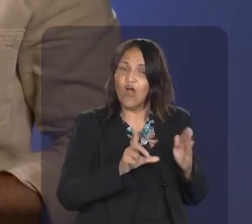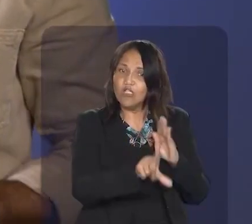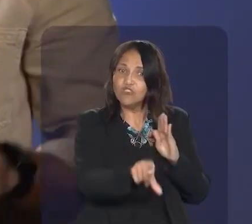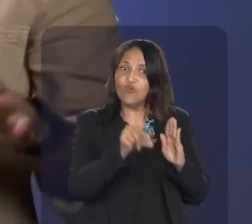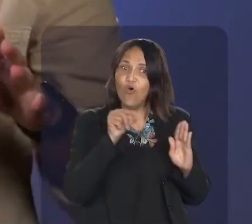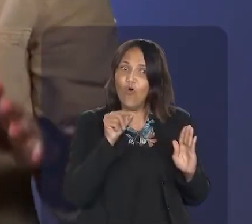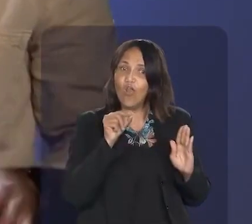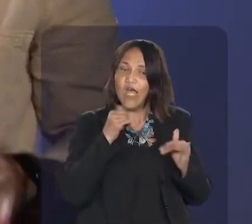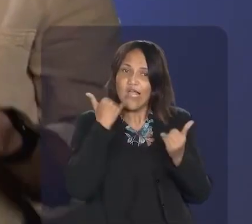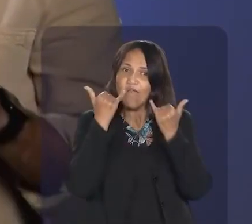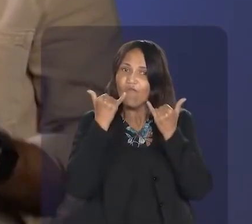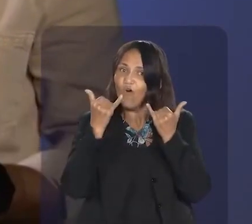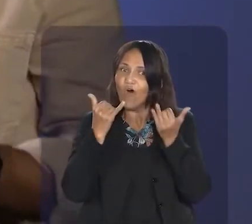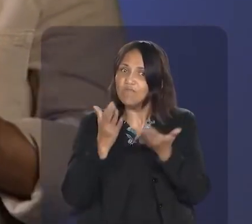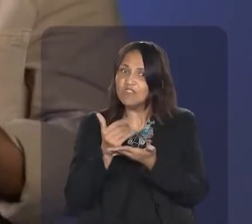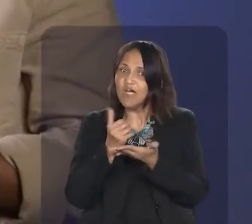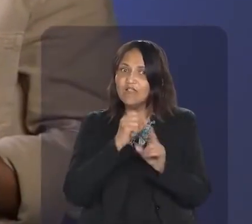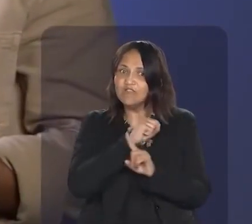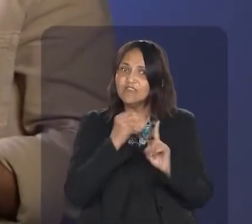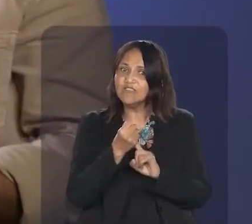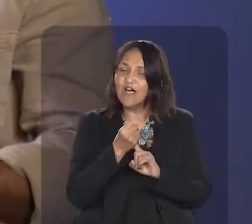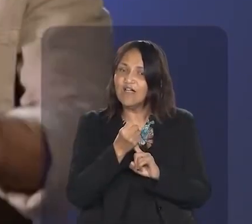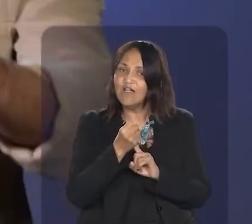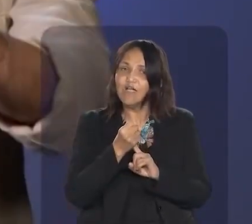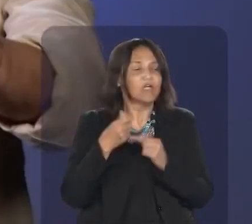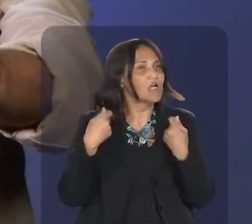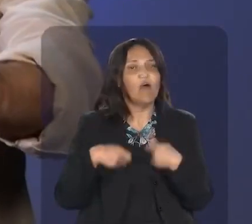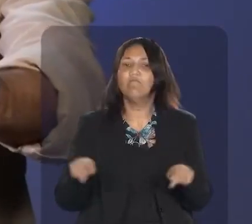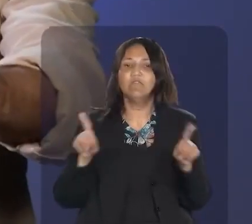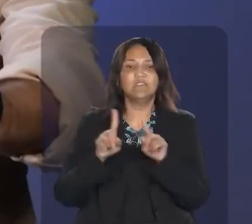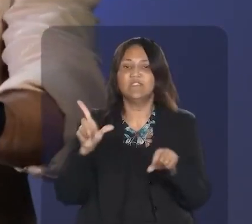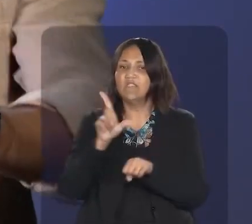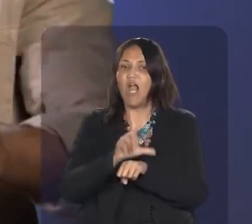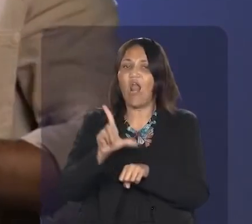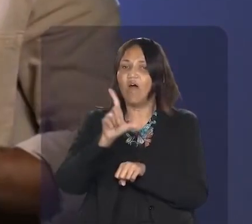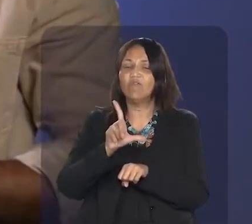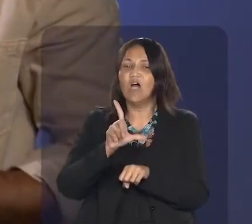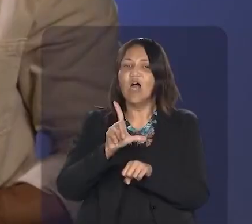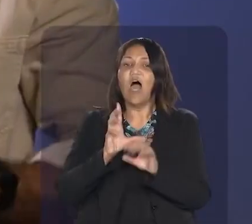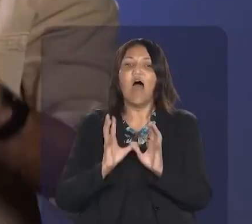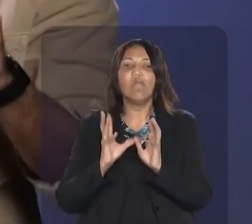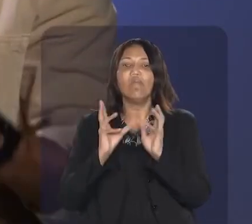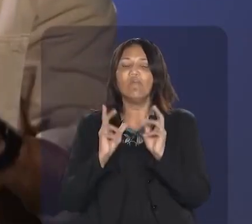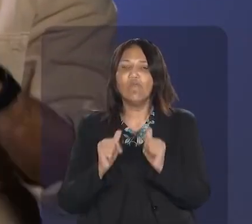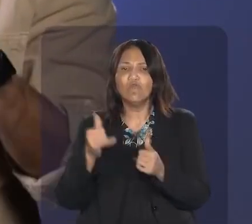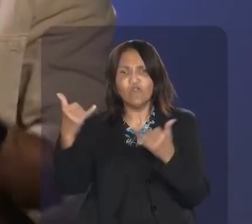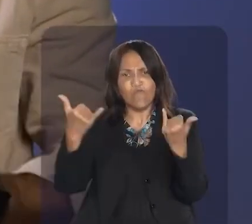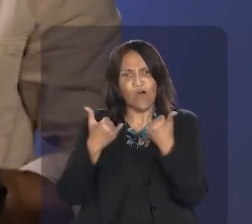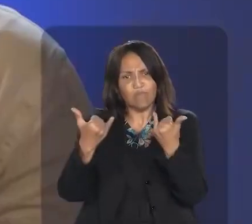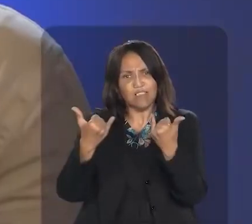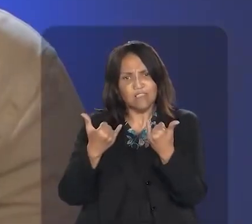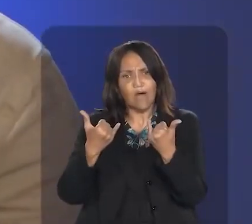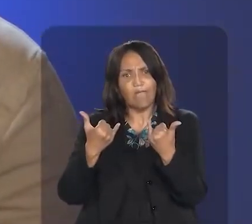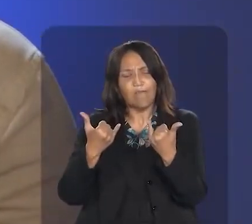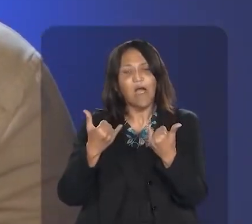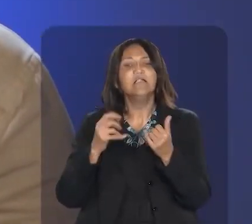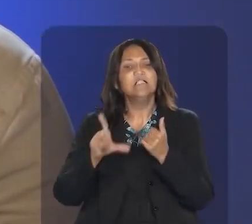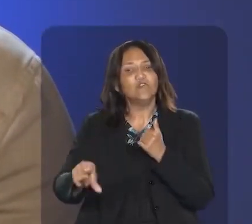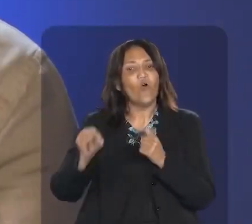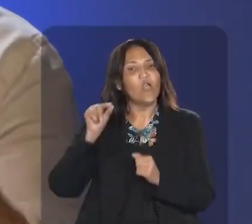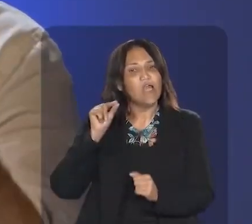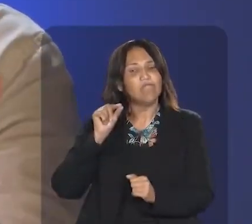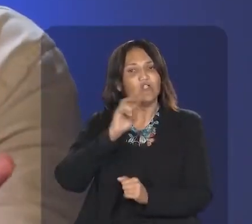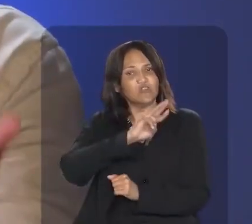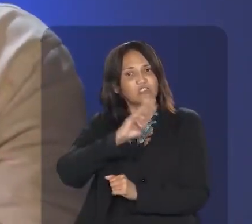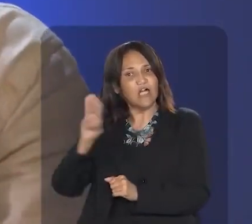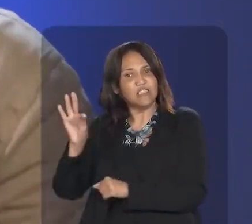na opção Informe seus dados sociais. Não precisa de laudo, é tudo por autodeclaração. Mas se preferir, pode fazer